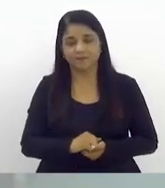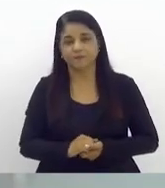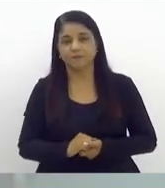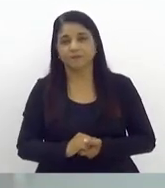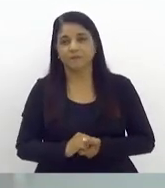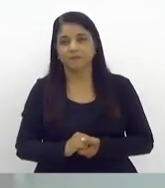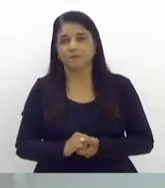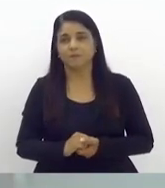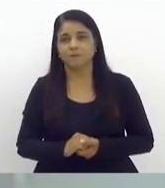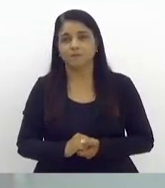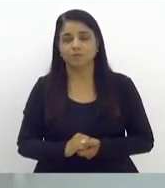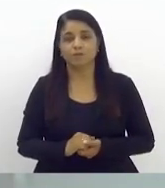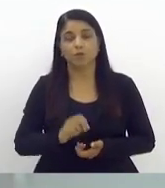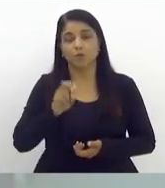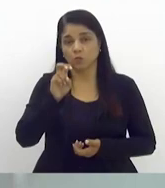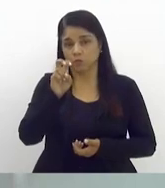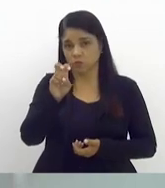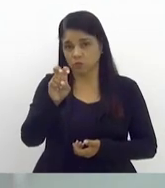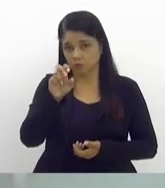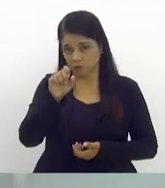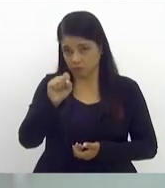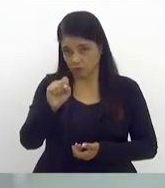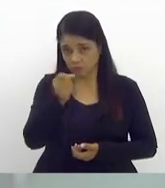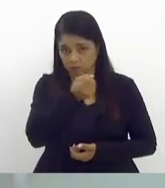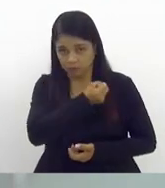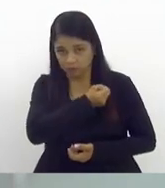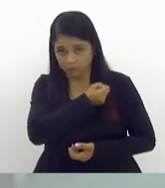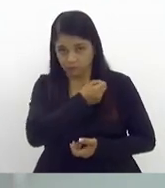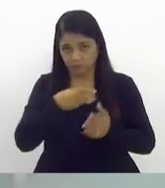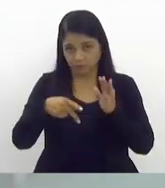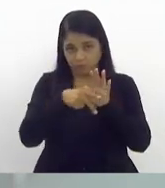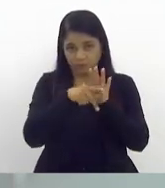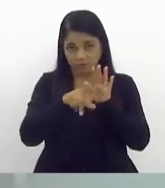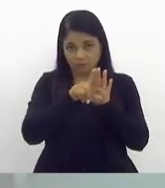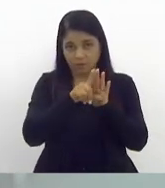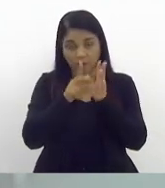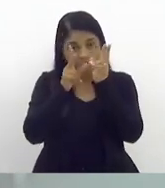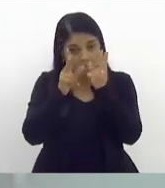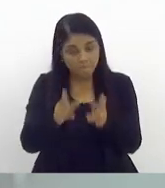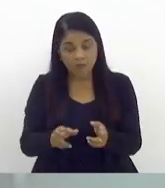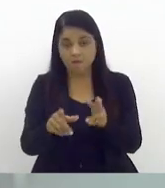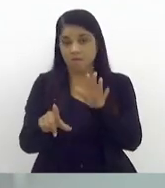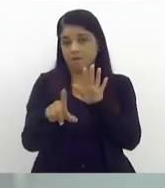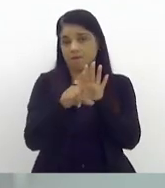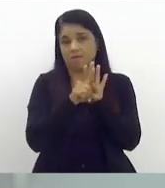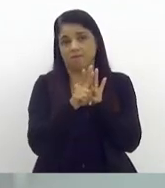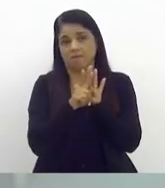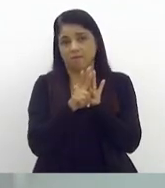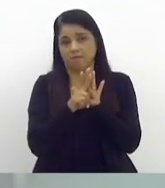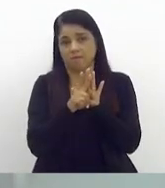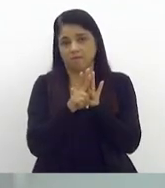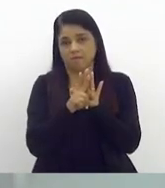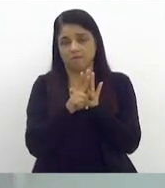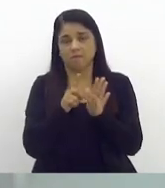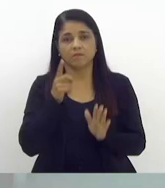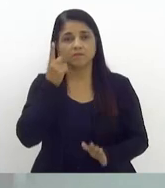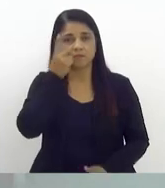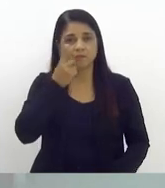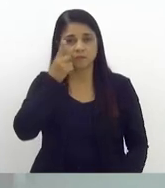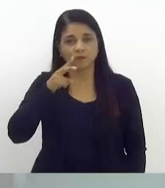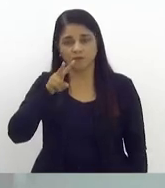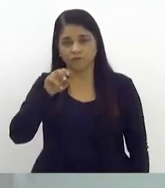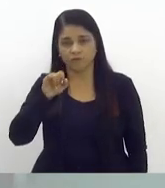O 58 da pauta é a mesma lei que eu, deputado